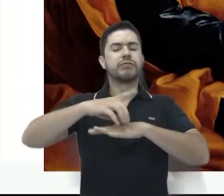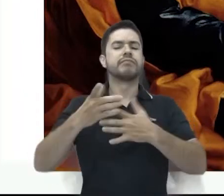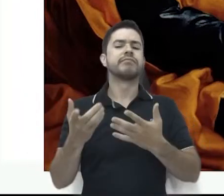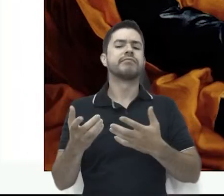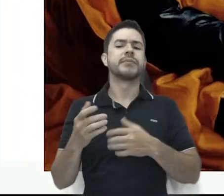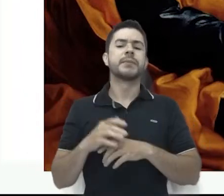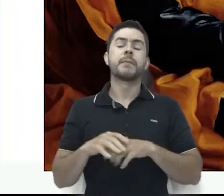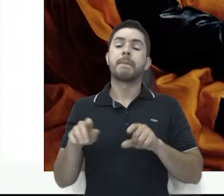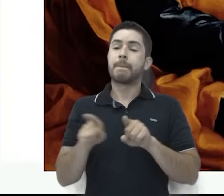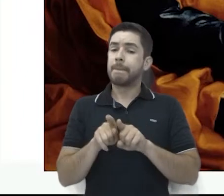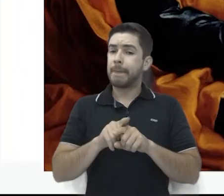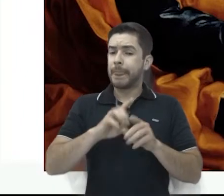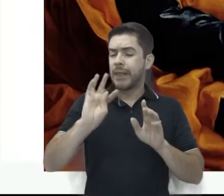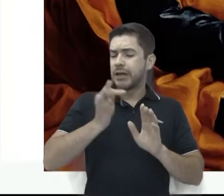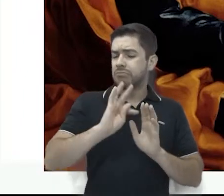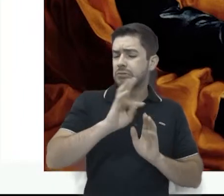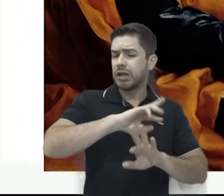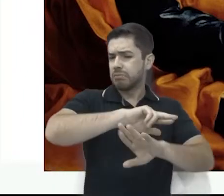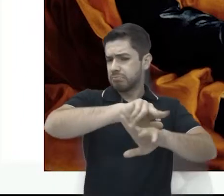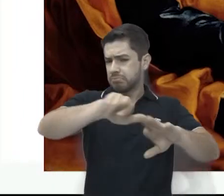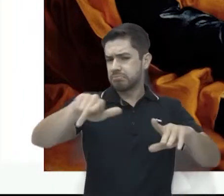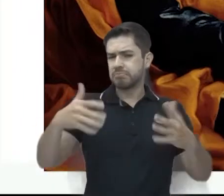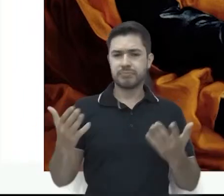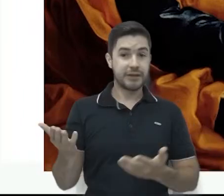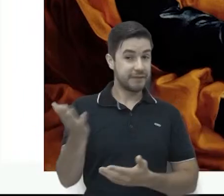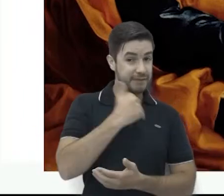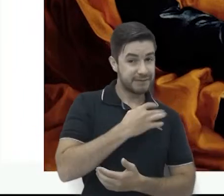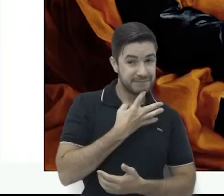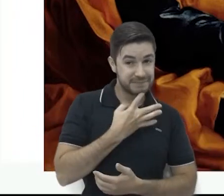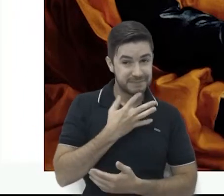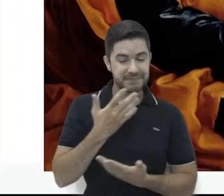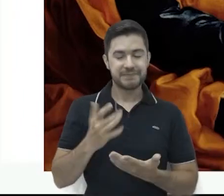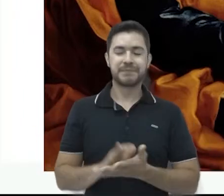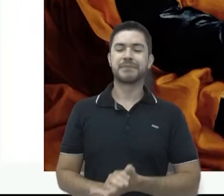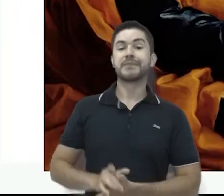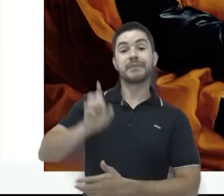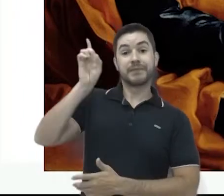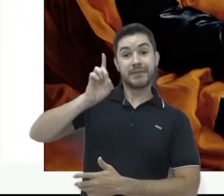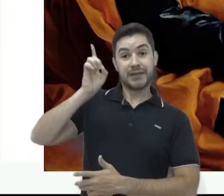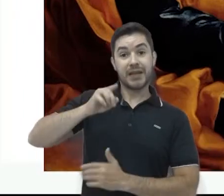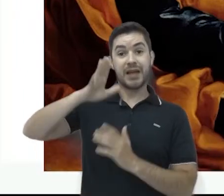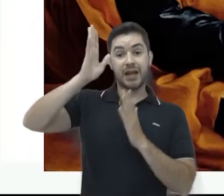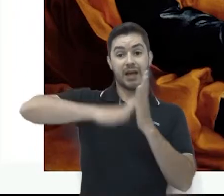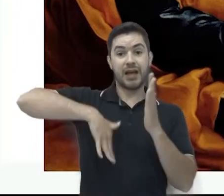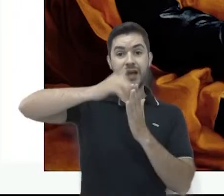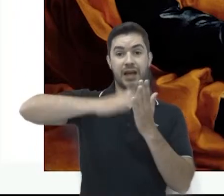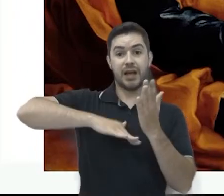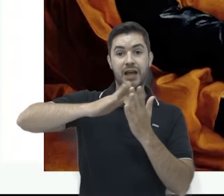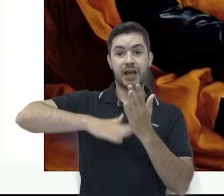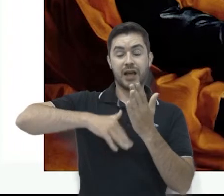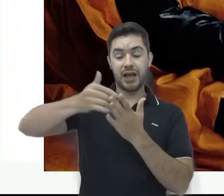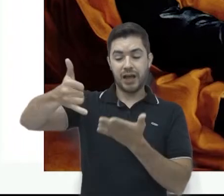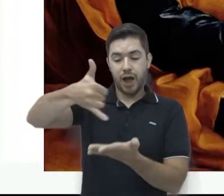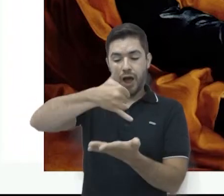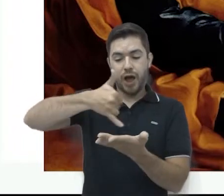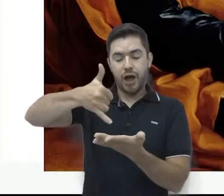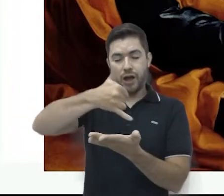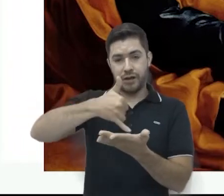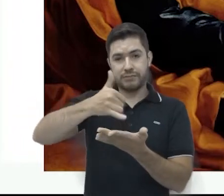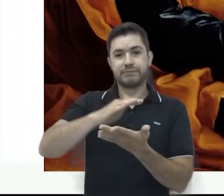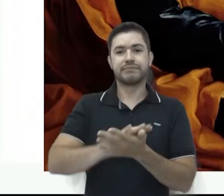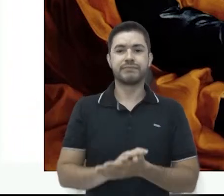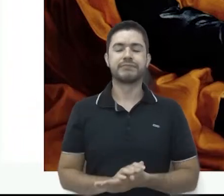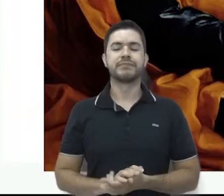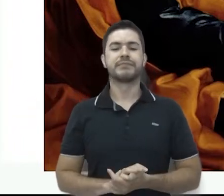técnicas utilizadas na sua confecção. Vamos ver algumas? Essa é a pintura a óleo, nós podemos ver aí nesse quadro, é um exemplo